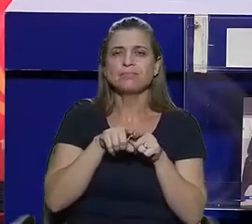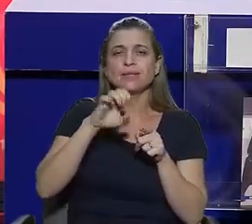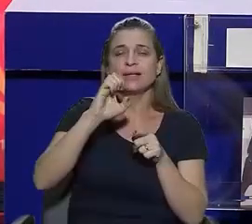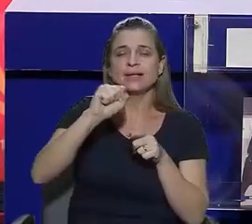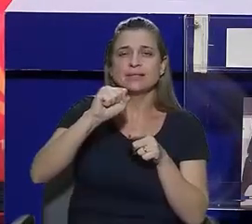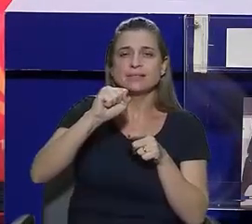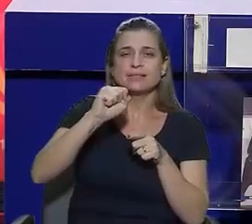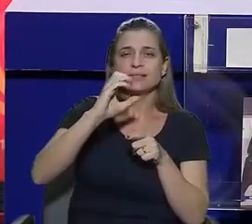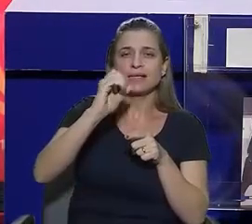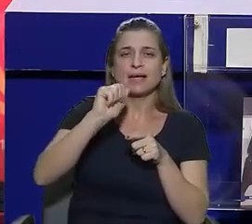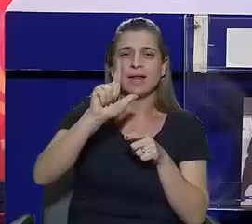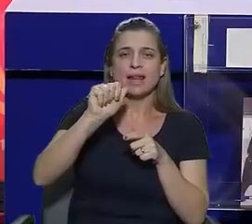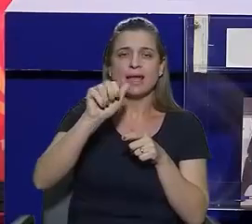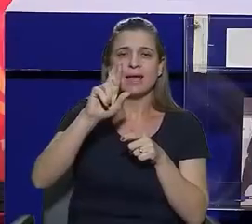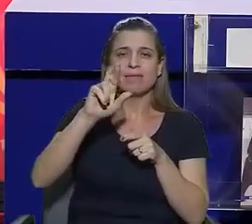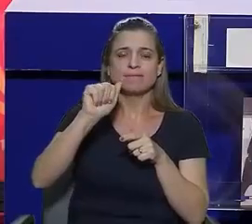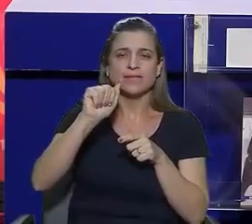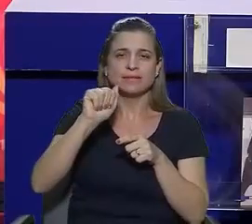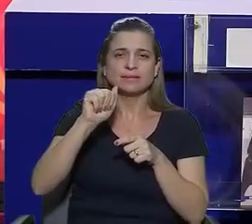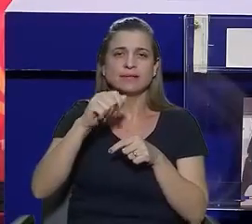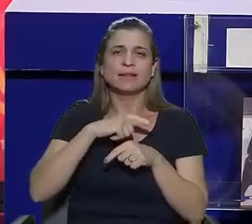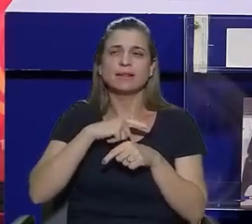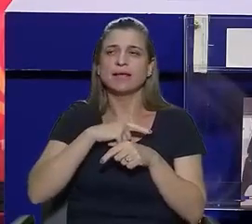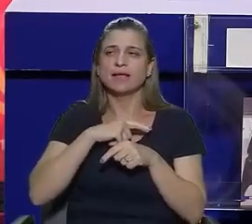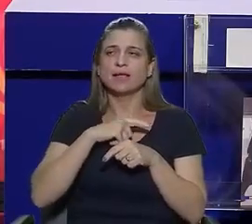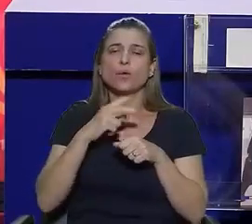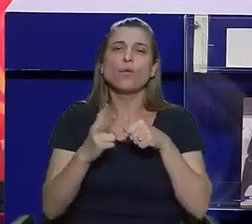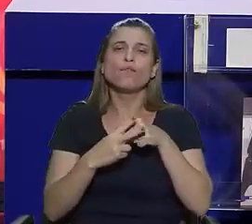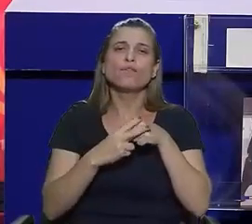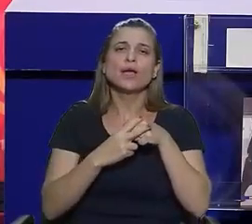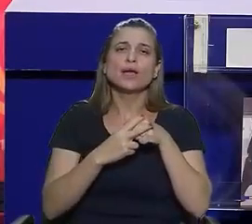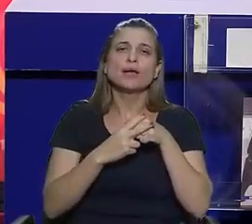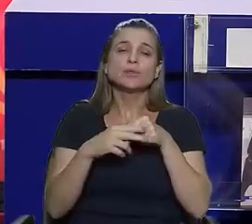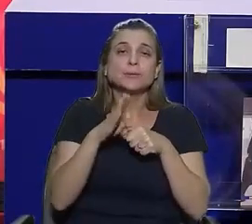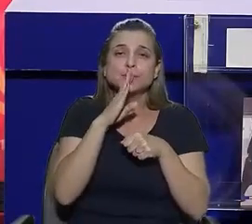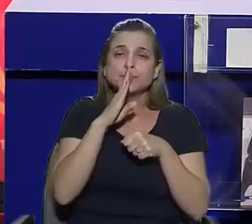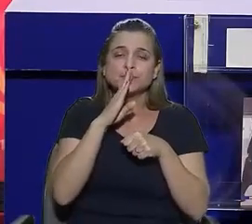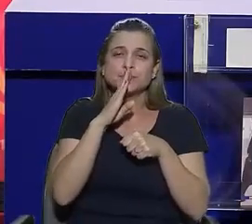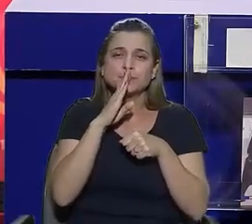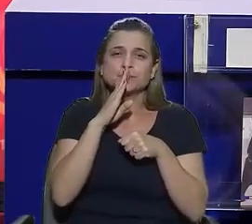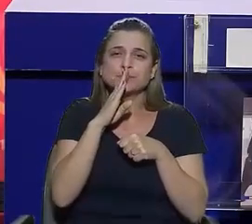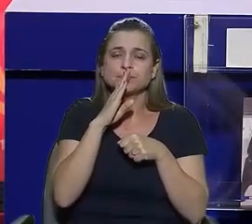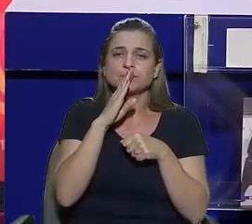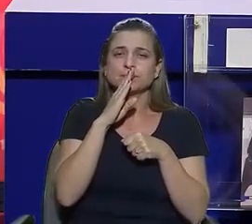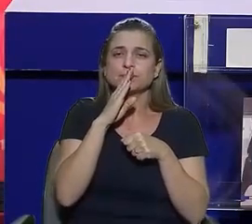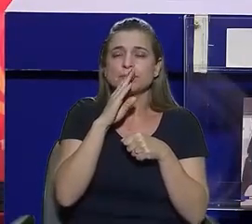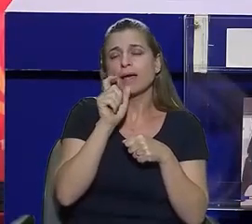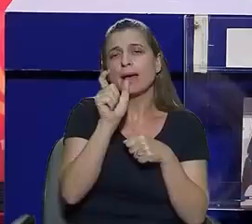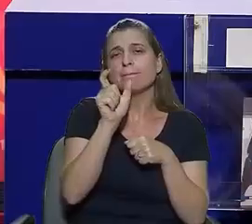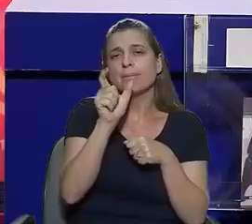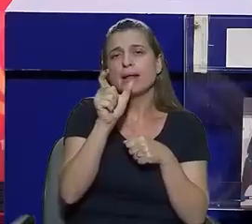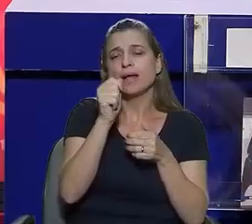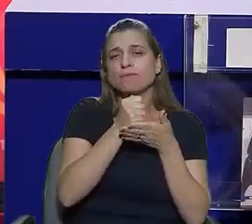está dentro do, o verbo calar, e é de silêncio que eu estou falando, ou seja, a palavra vem socorrer a